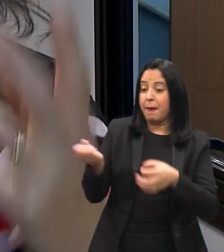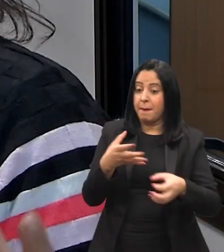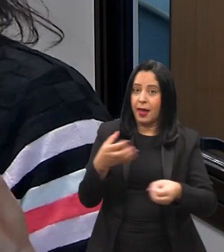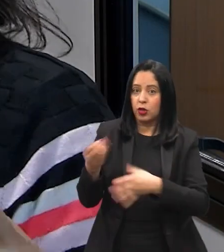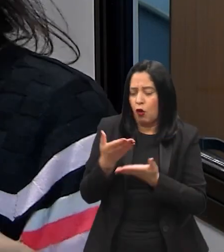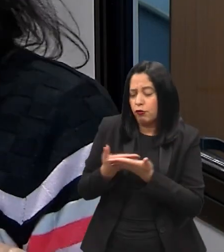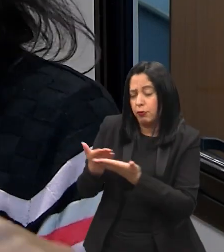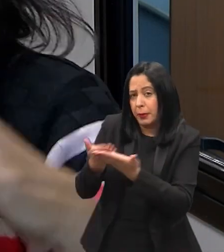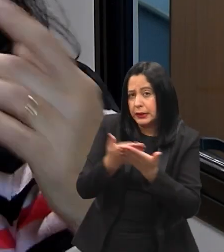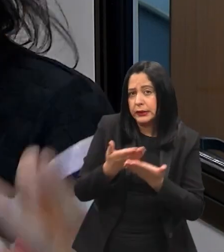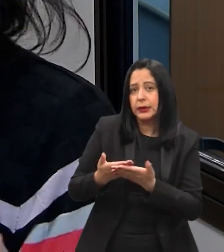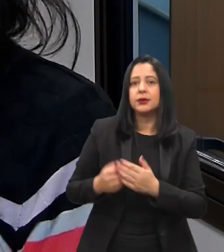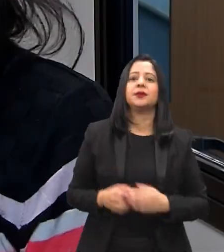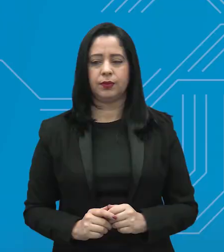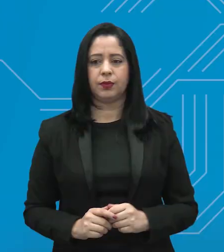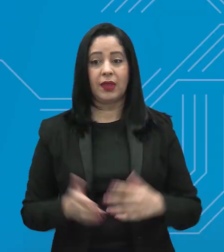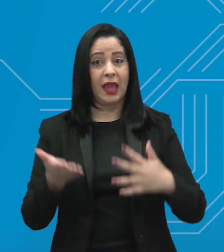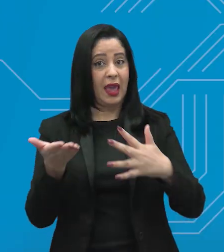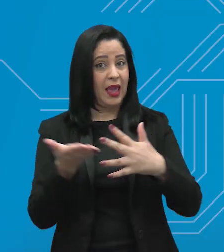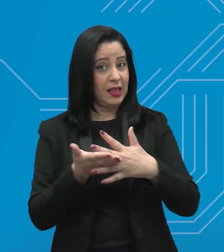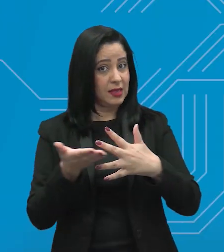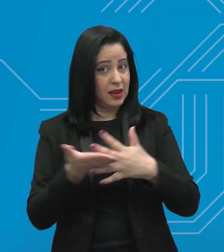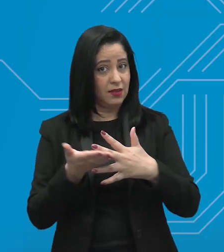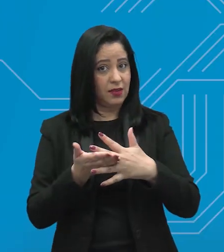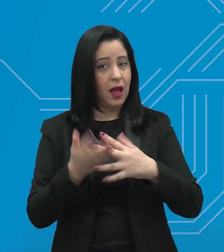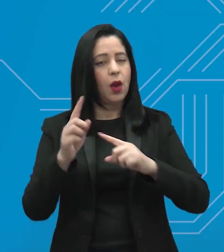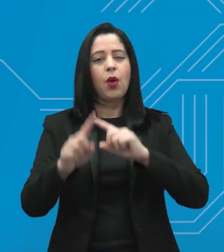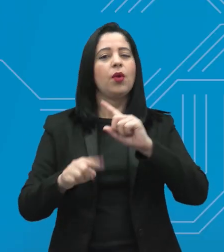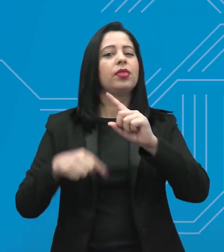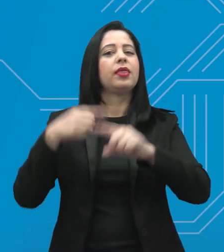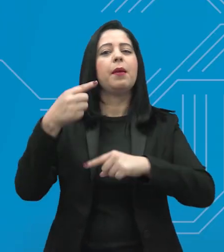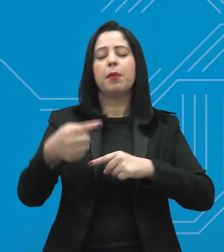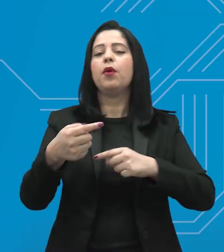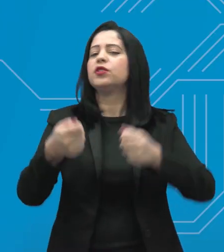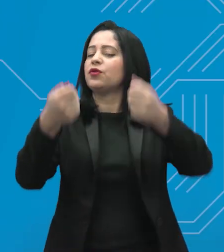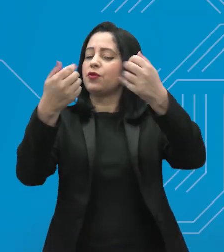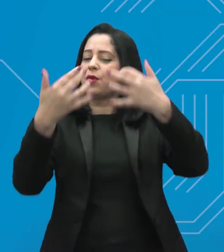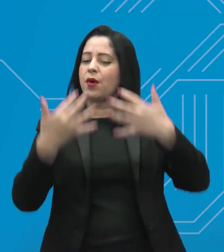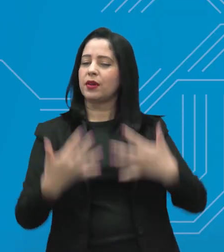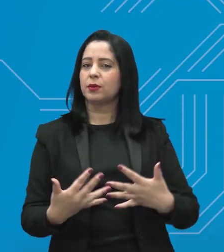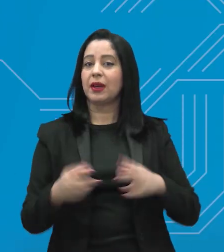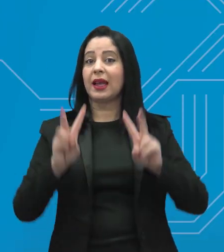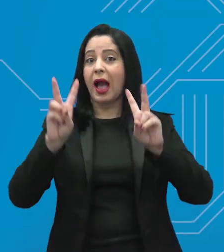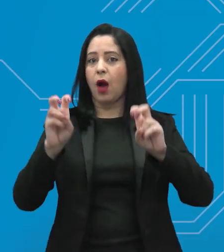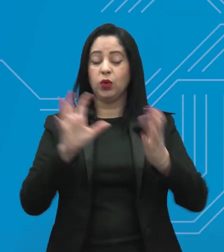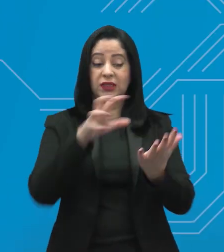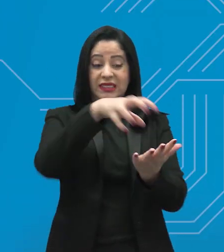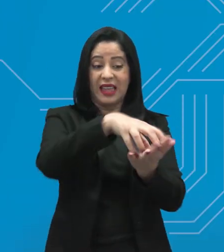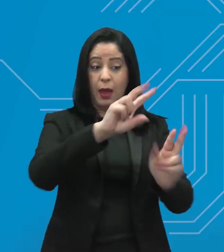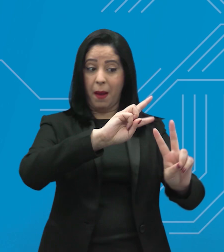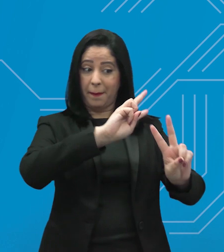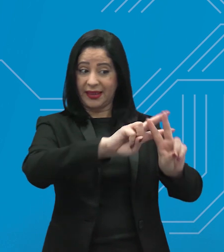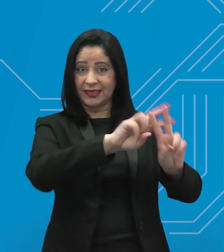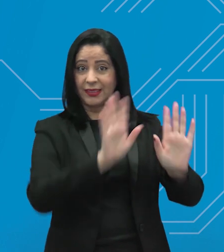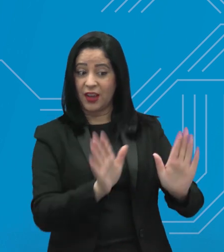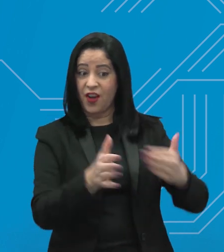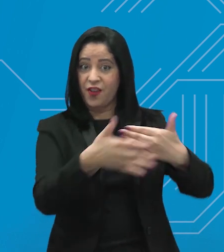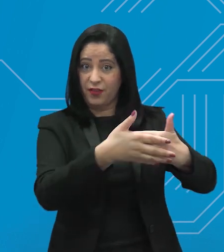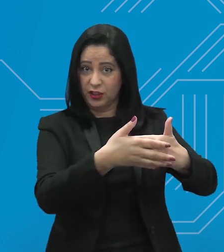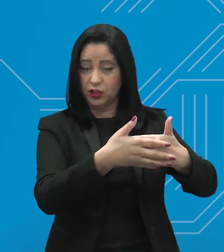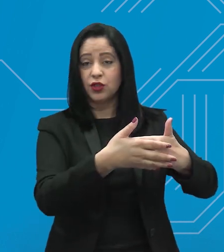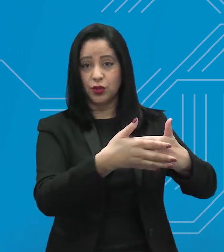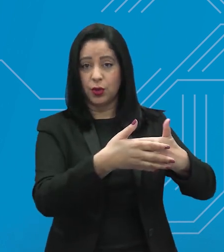novos estudos, novos caminhos. Vamos para o nosso primeiro intervalo. E na volta eu falo sobre a desativação do Centro